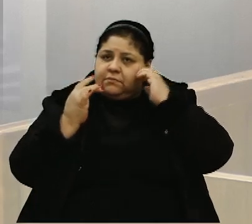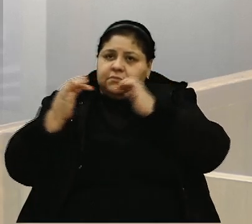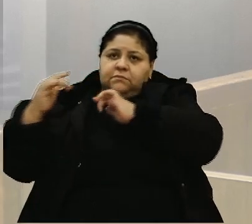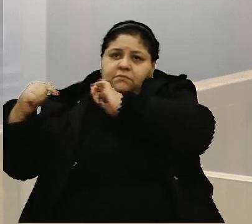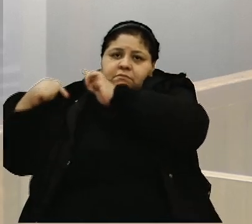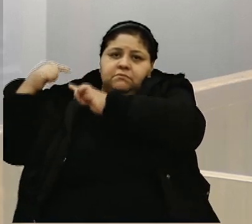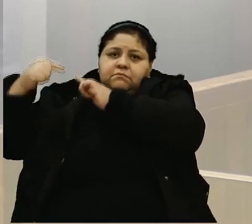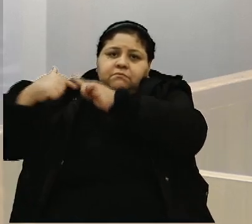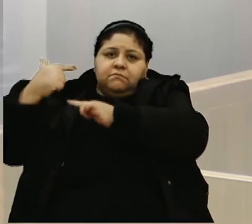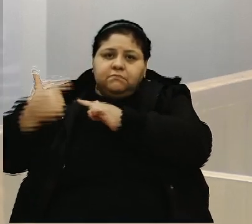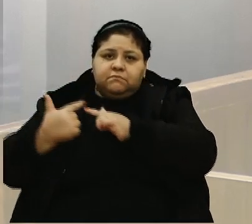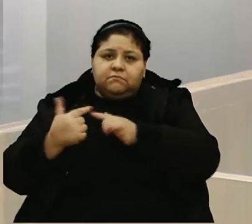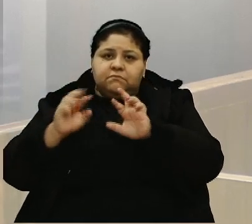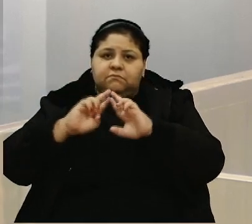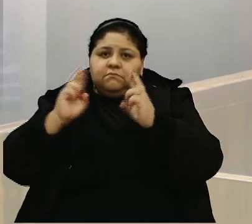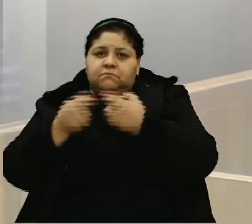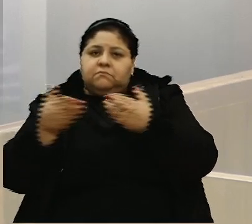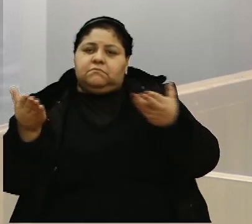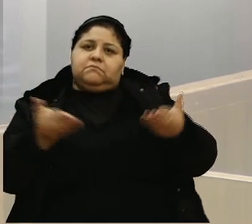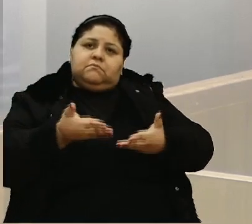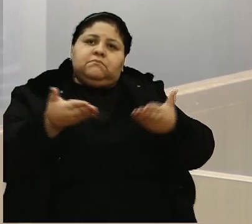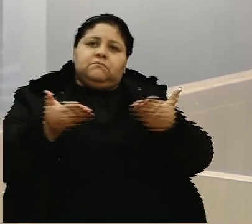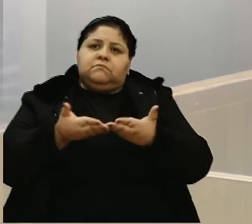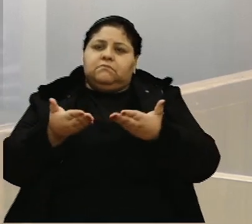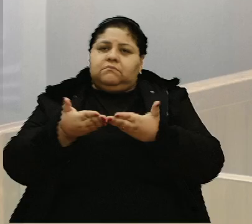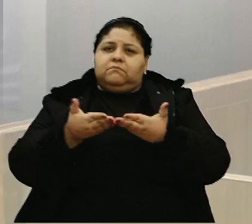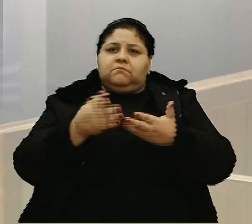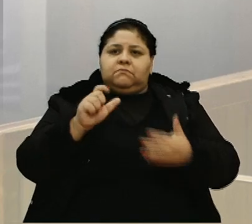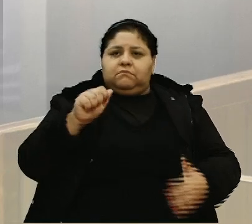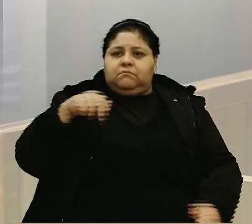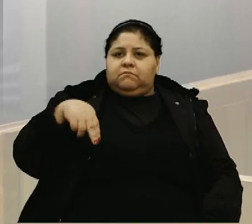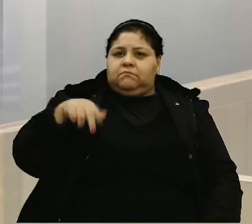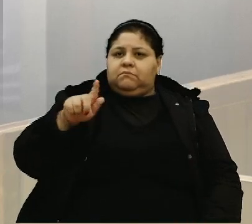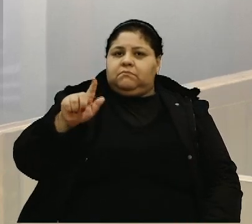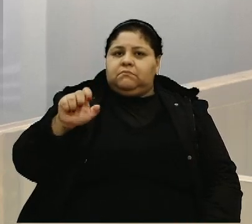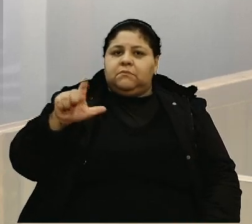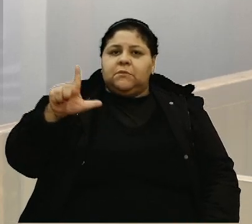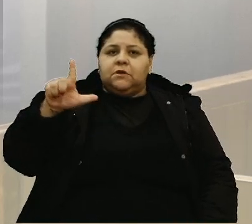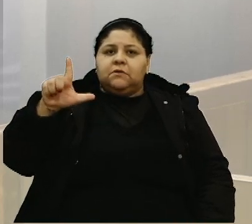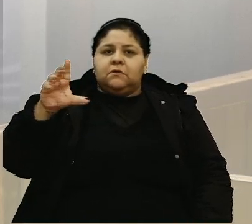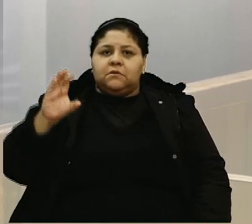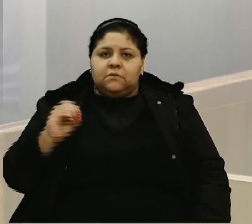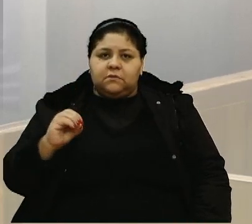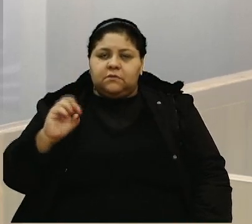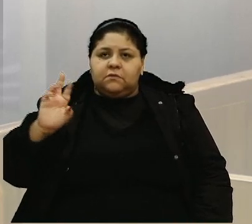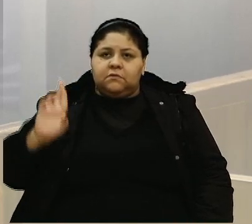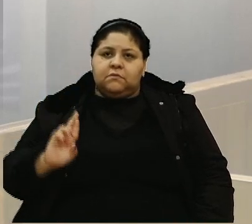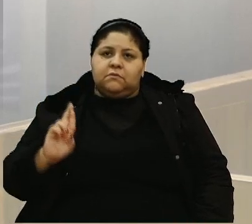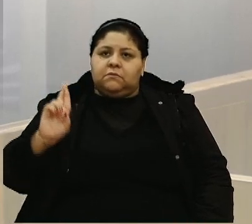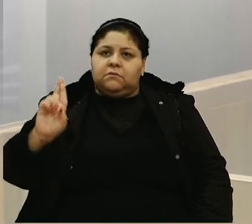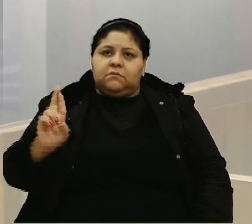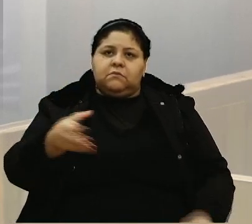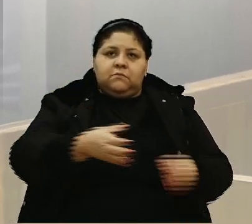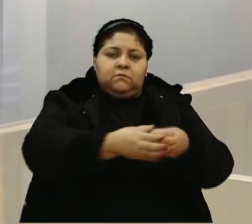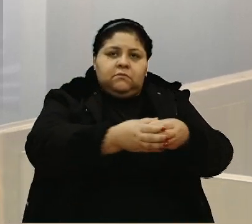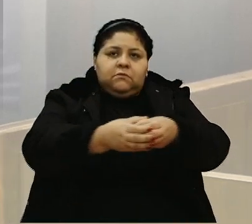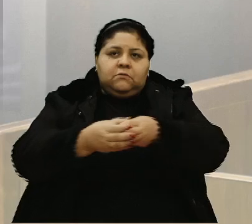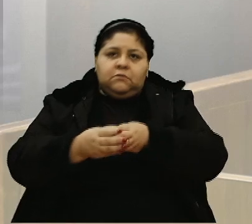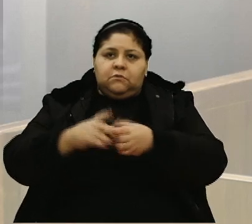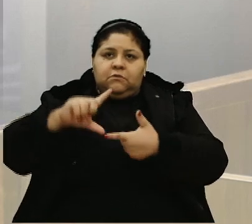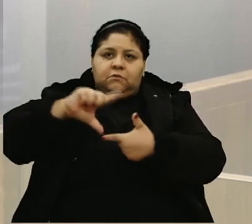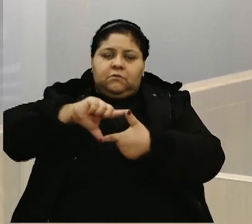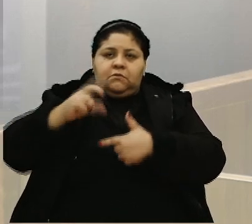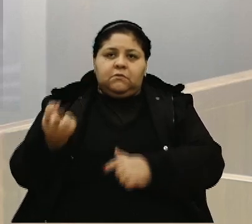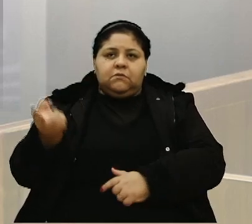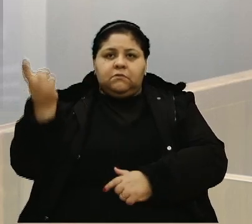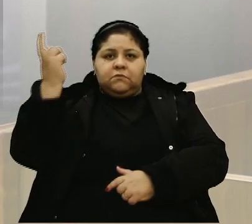aqui na audiência de hoje. O patrão Ângelo Agostinho Betamin, representando o Grupo de Tradições e Cultura Nativa